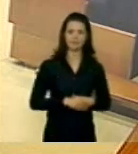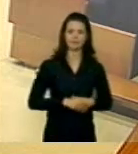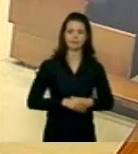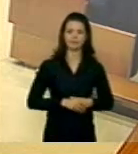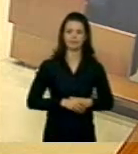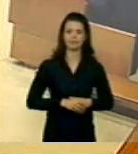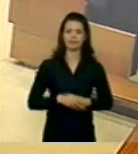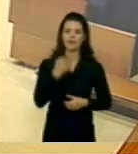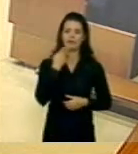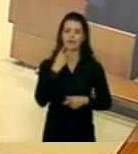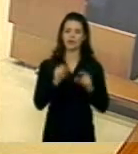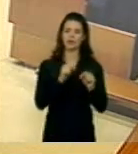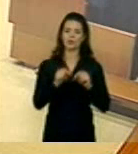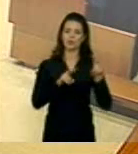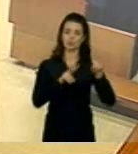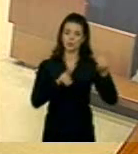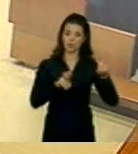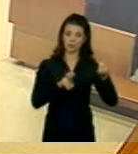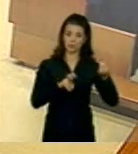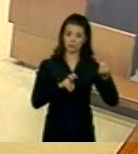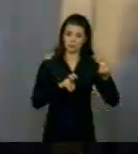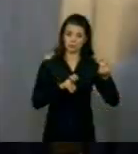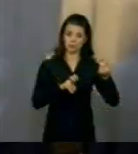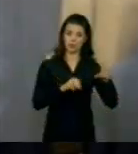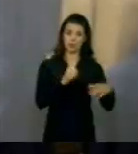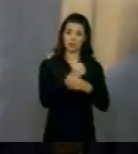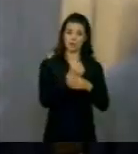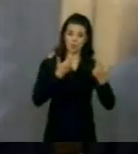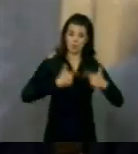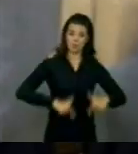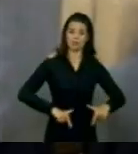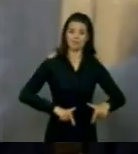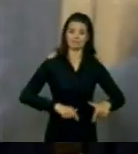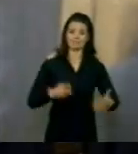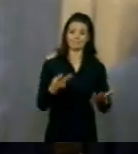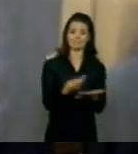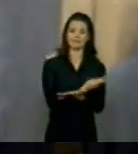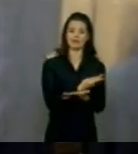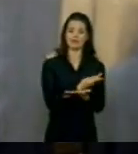aspas, que o Instituto da Imunidade Processual sofreu ao longo da história